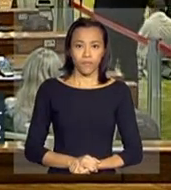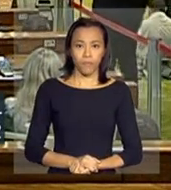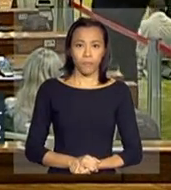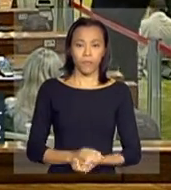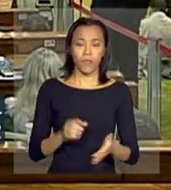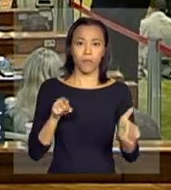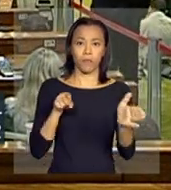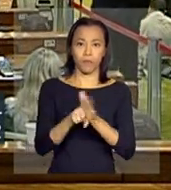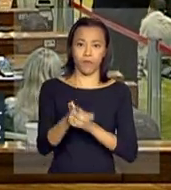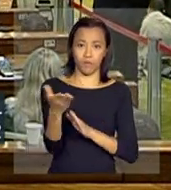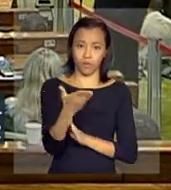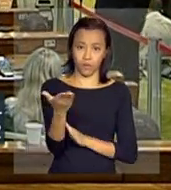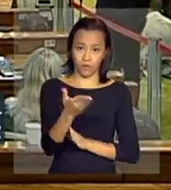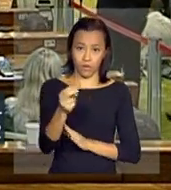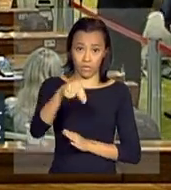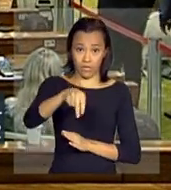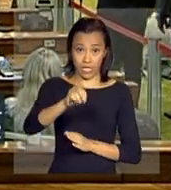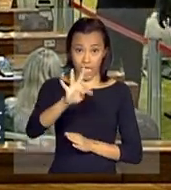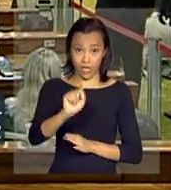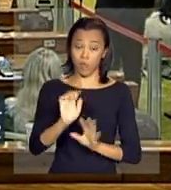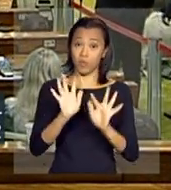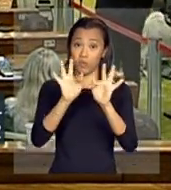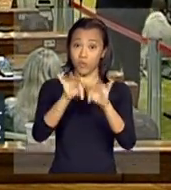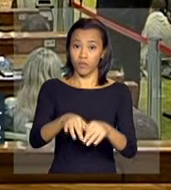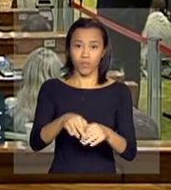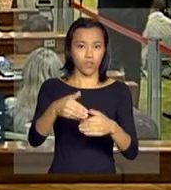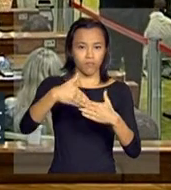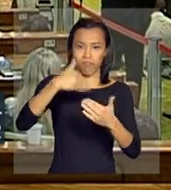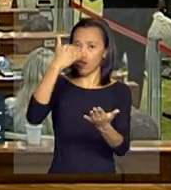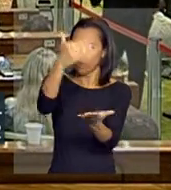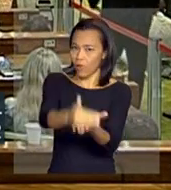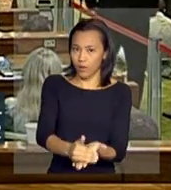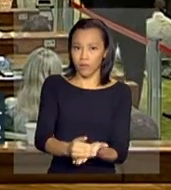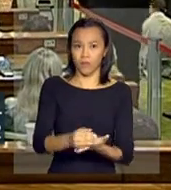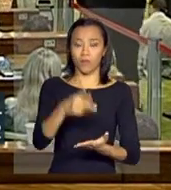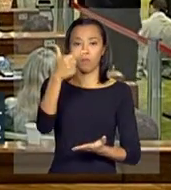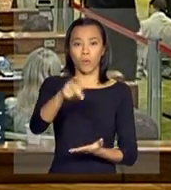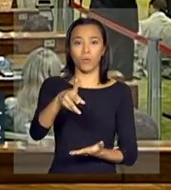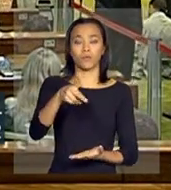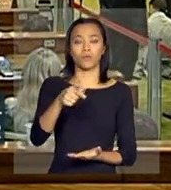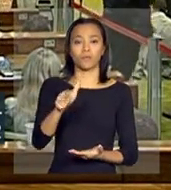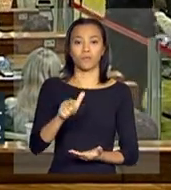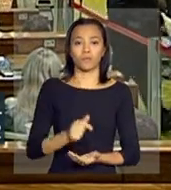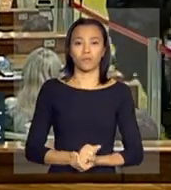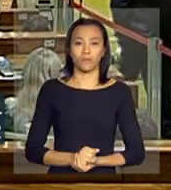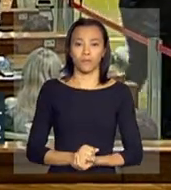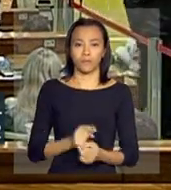Pergunta agora a Vladimir Neto e, por fim, sem mais prorrogação, Thiago Paris, da Reuters.